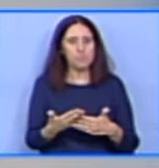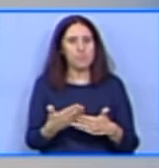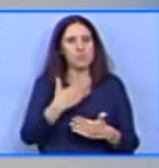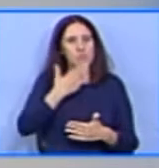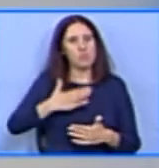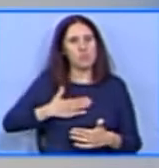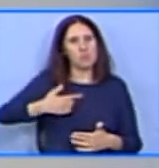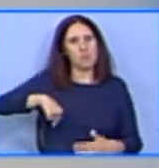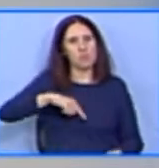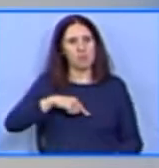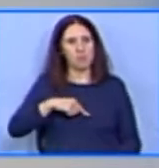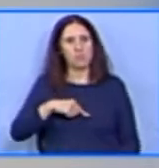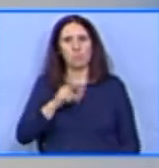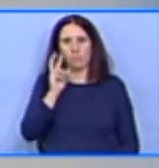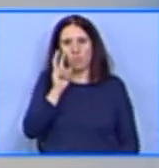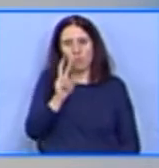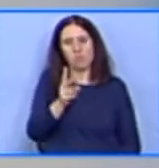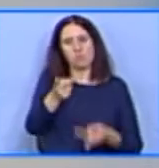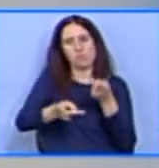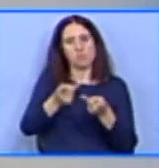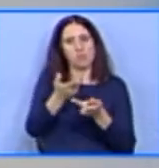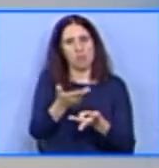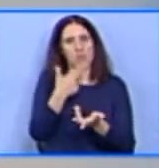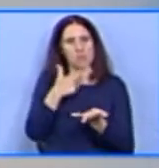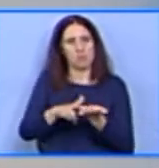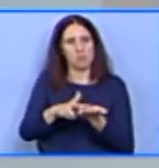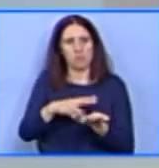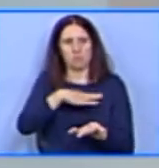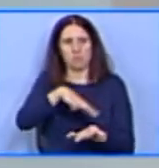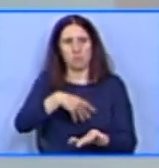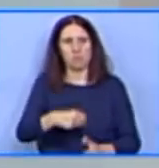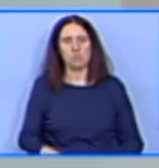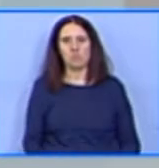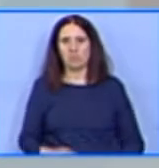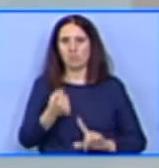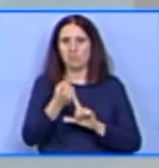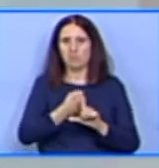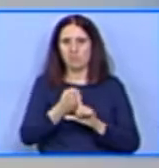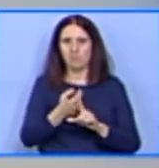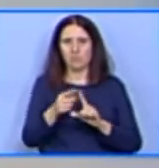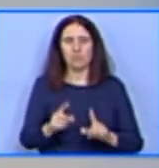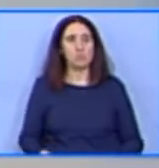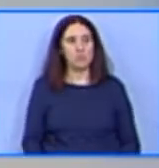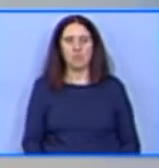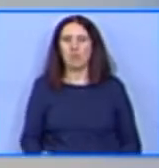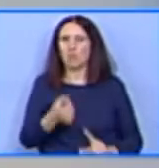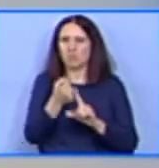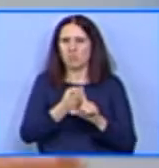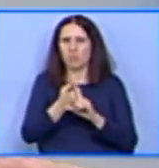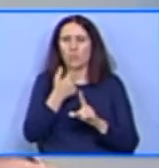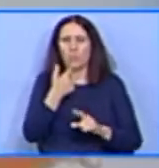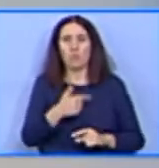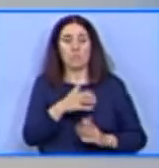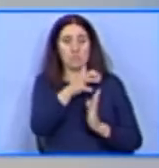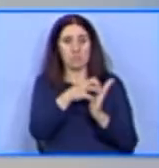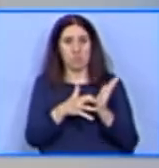instrumentos para nós podermos olhar e analisar a realidade do mundo. É um desafio. Portanto, é um desafio muito grande. E quem diz dos